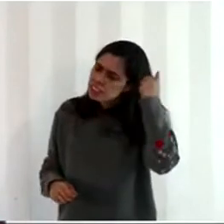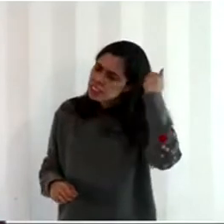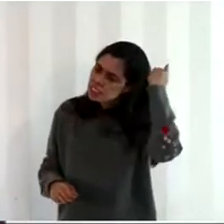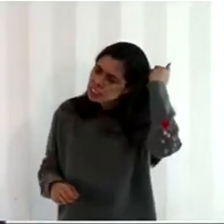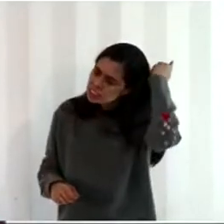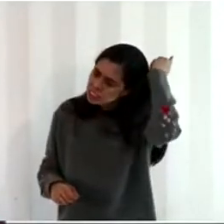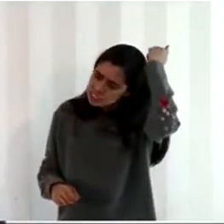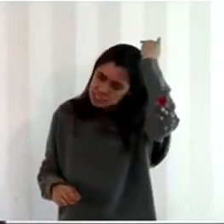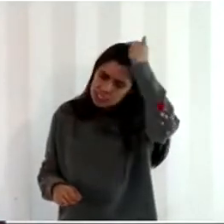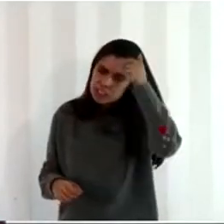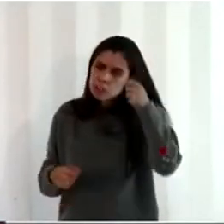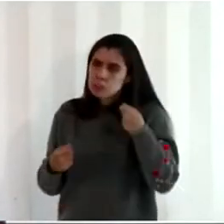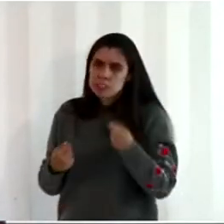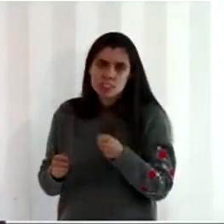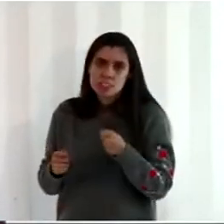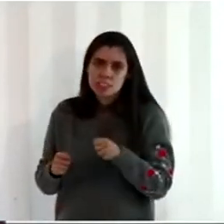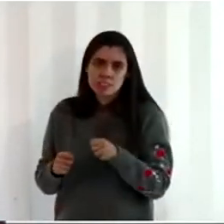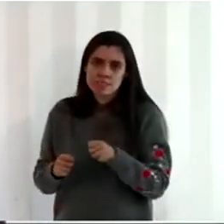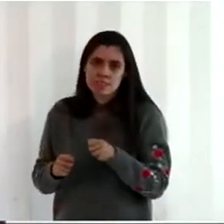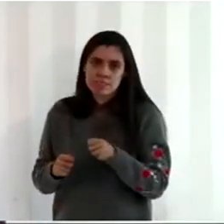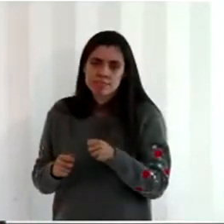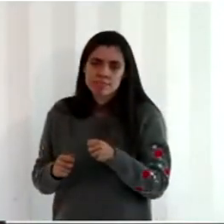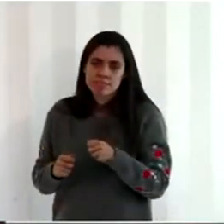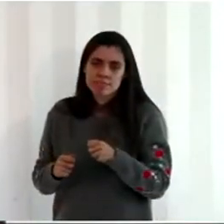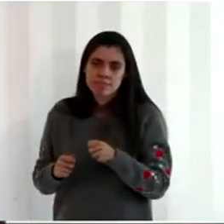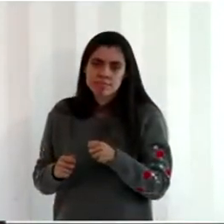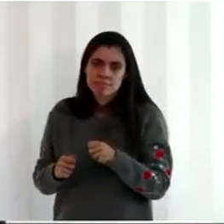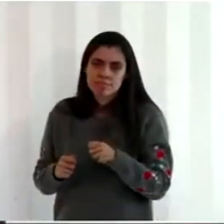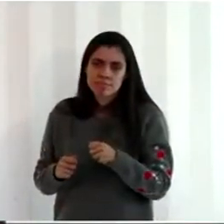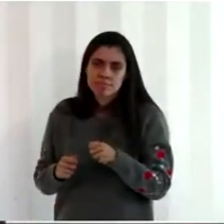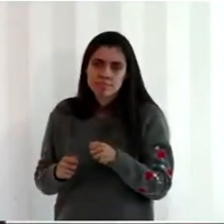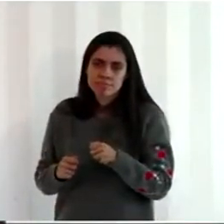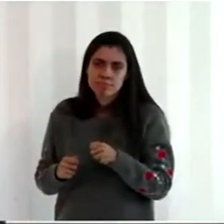Só para trazer de uma forma mais próxima de nós,